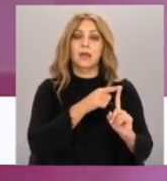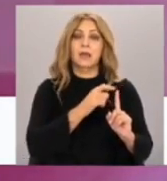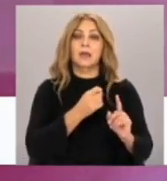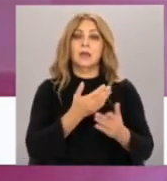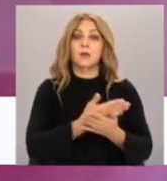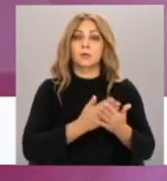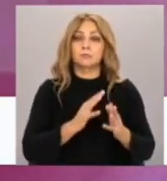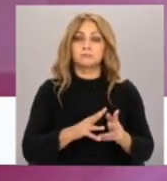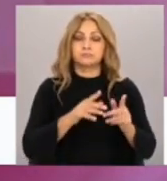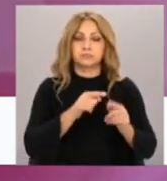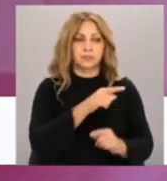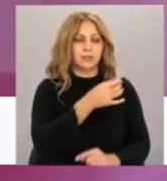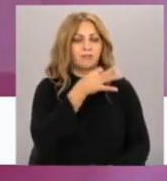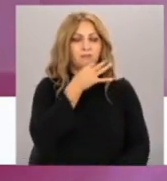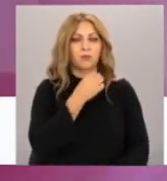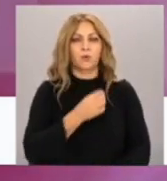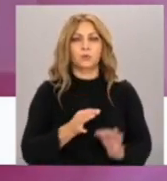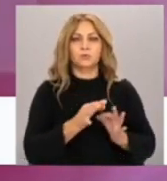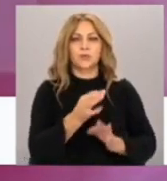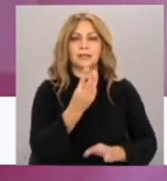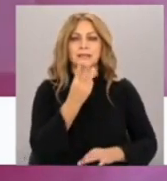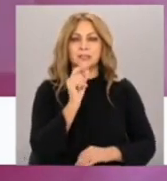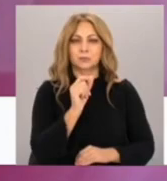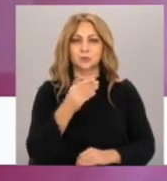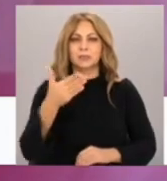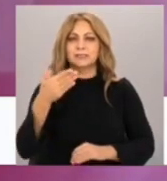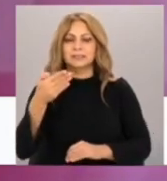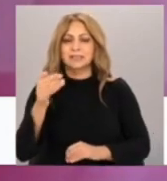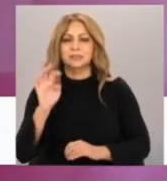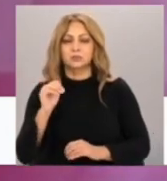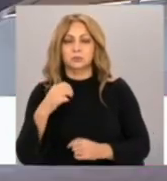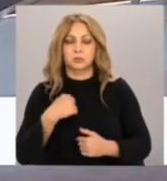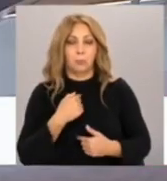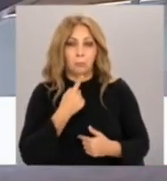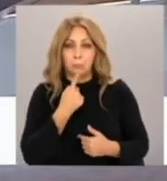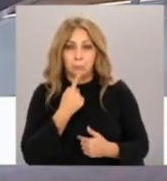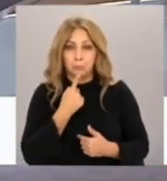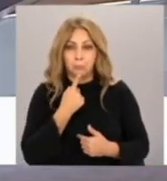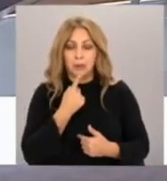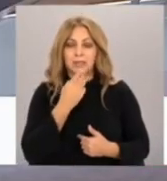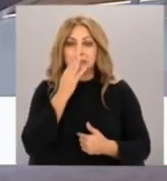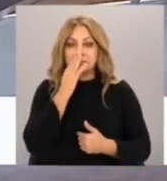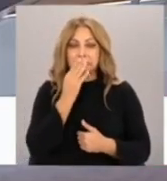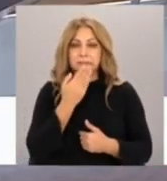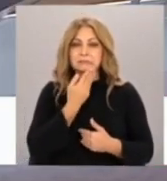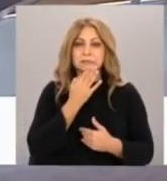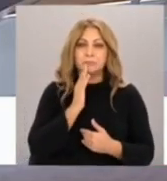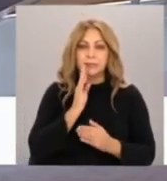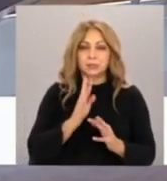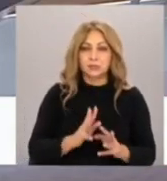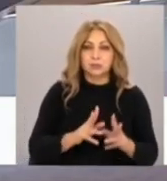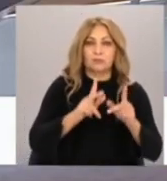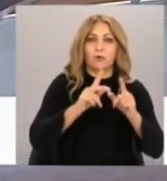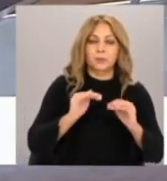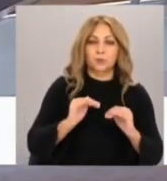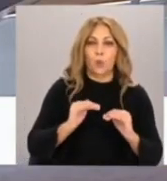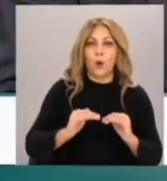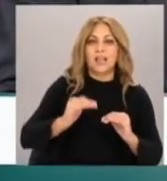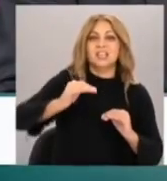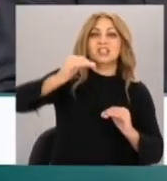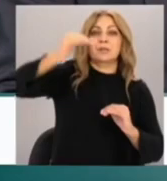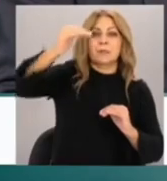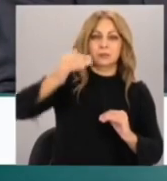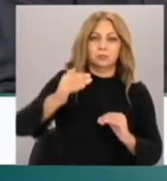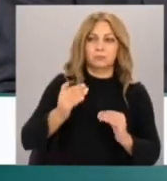fiquei sem perceber exatamente onde é que o livro se posiciona porque temos estão semântica entre desenvolvimento econômico e semente econômico